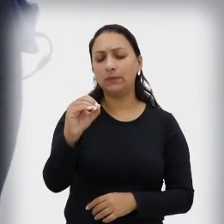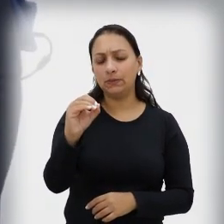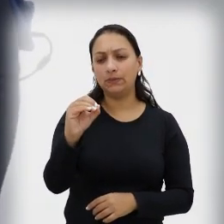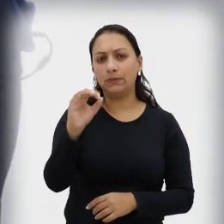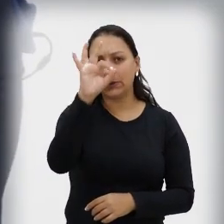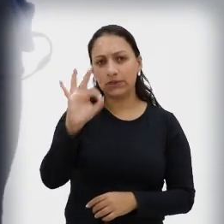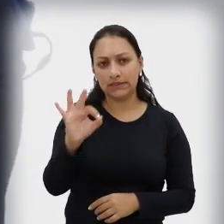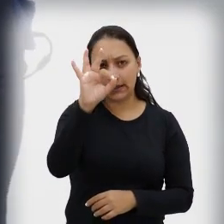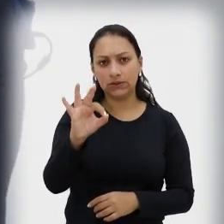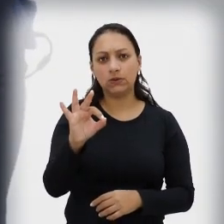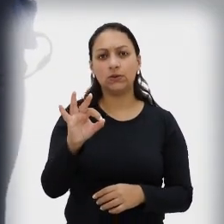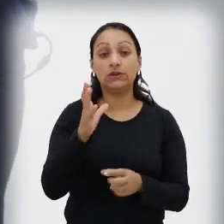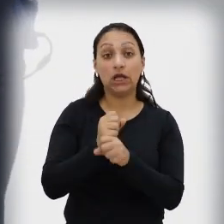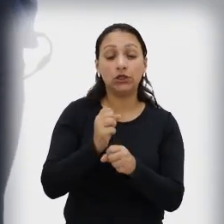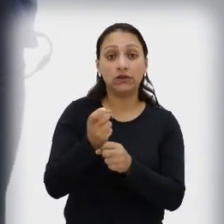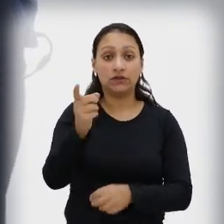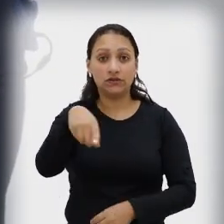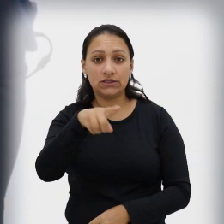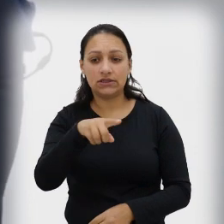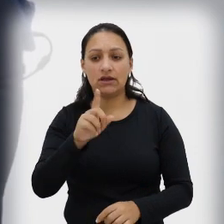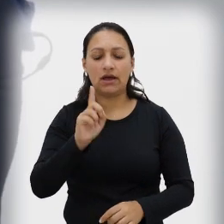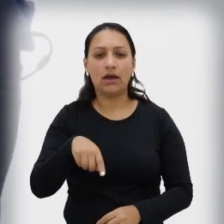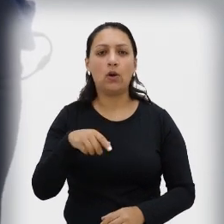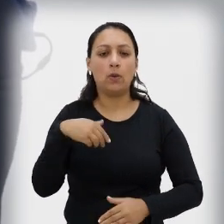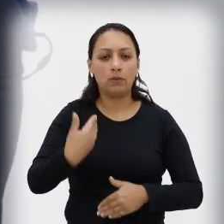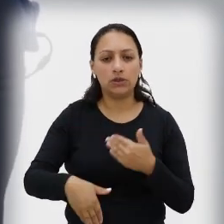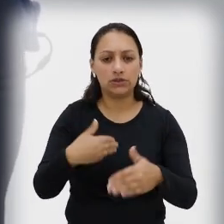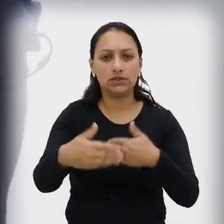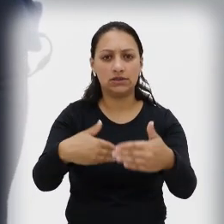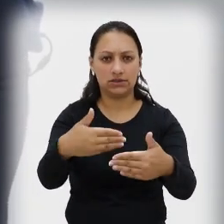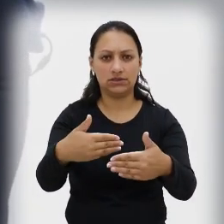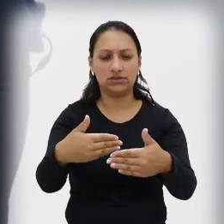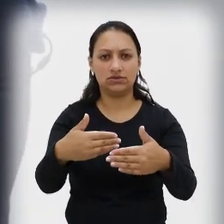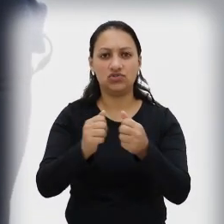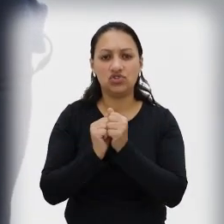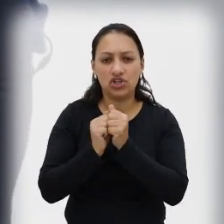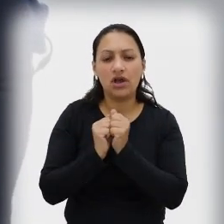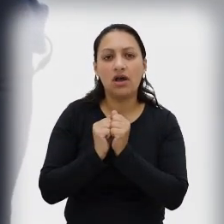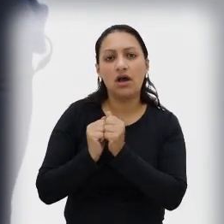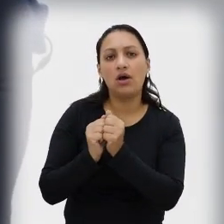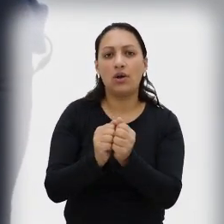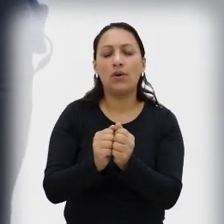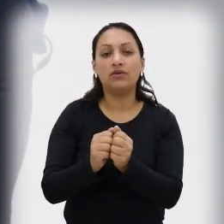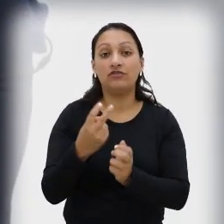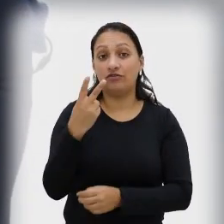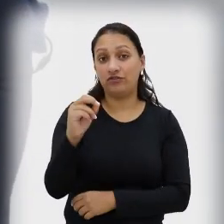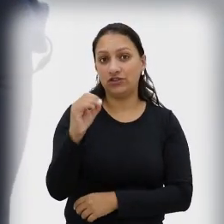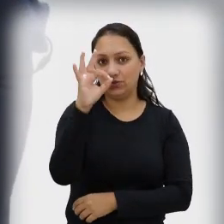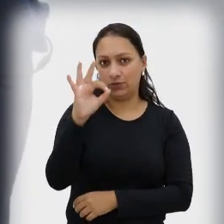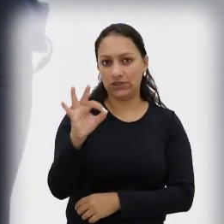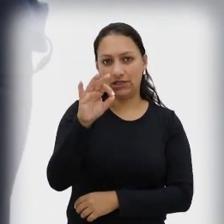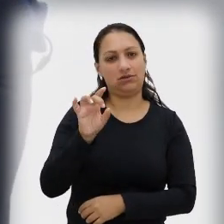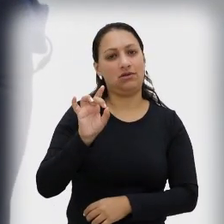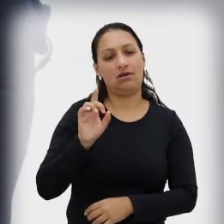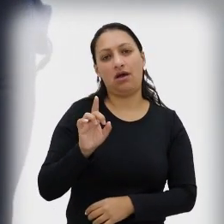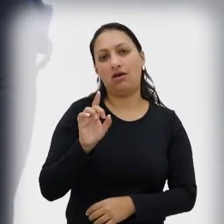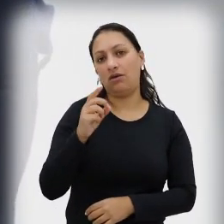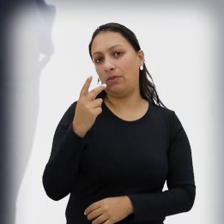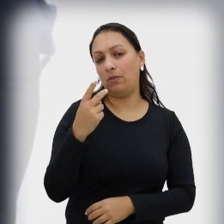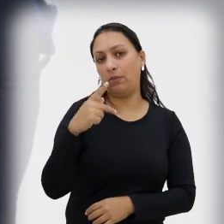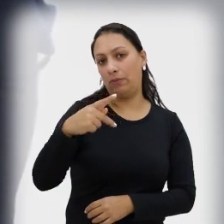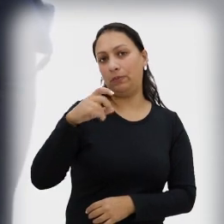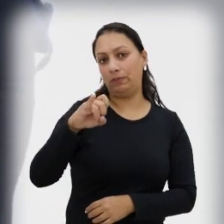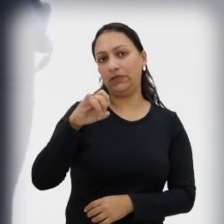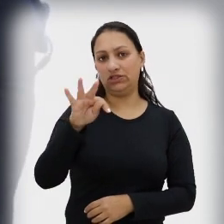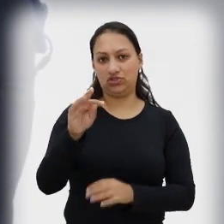percentual da nota de vocês vem do processo de acompanhamento. 80%. 20% é o pitch final. Então,